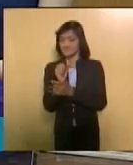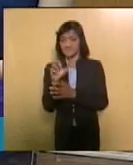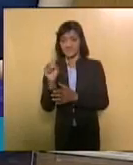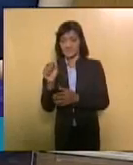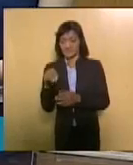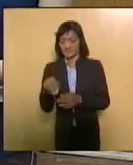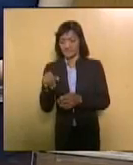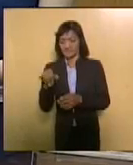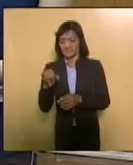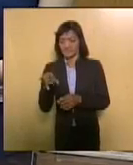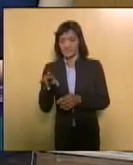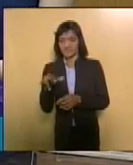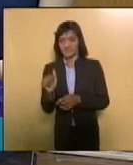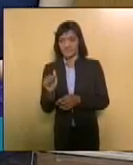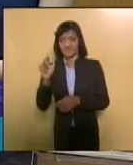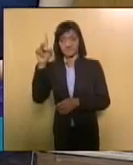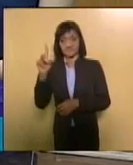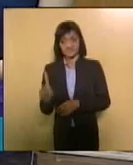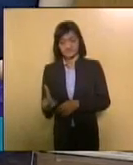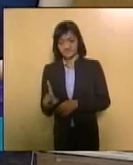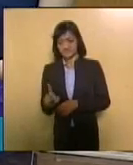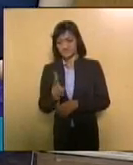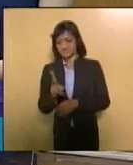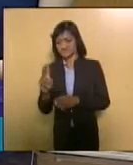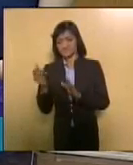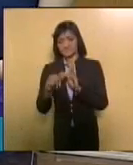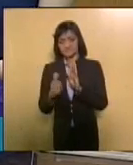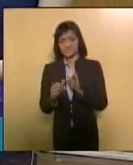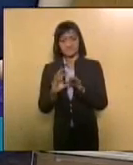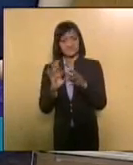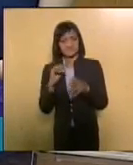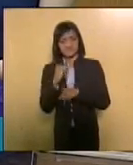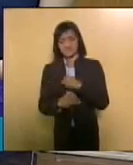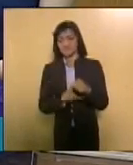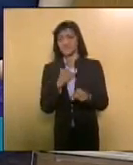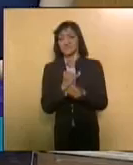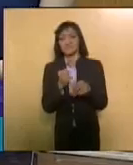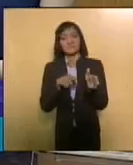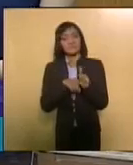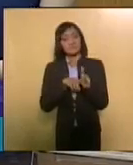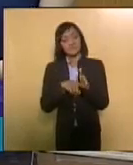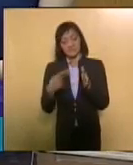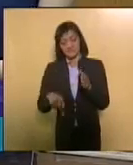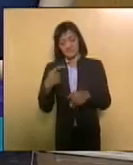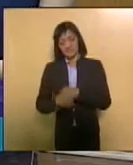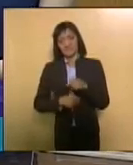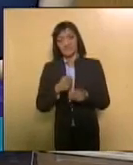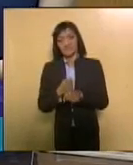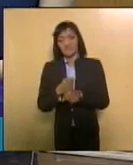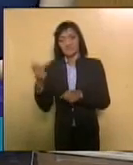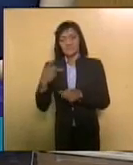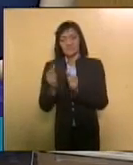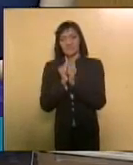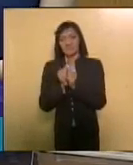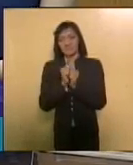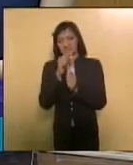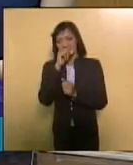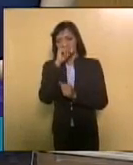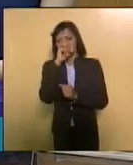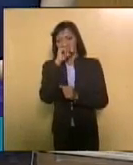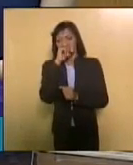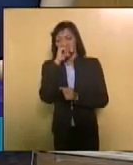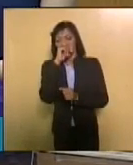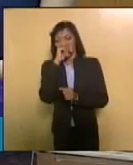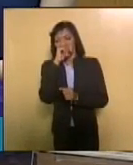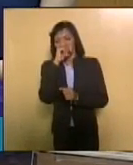ano nós fazemos esse Atlas fazemos essa análise ela tá disponível na internet e esse ano nós lançamos junto com Atlas também um